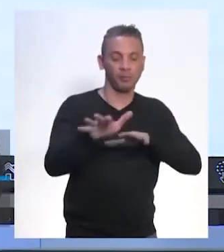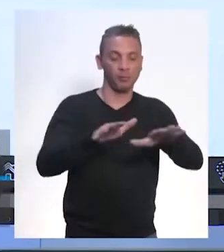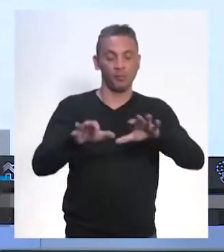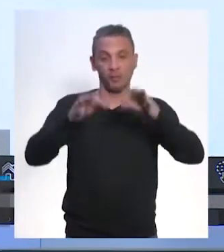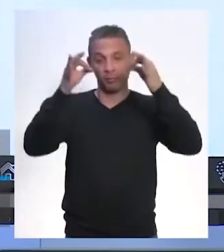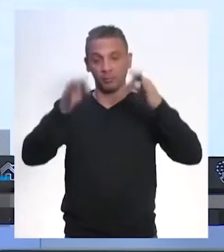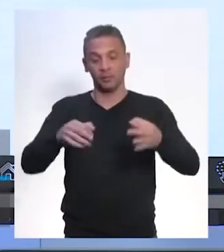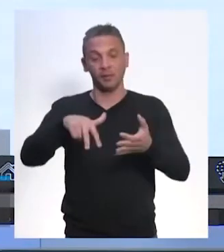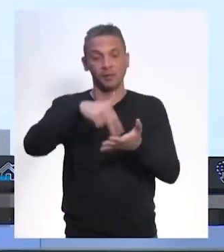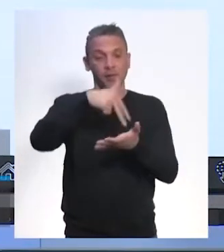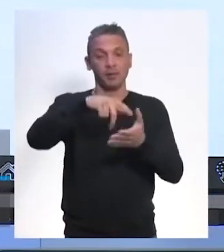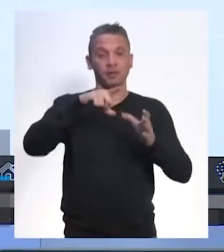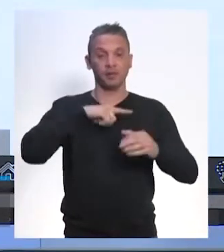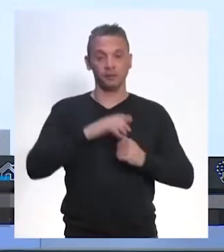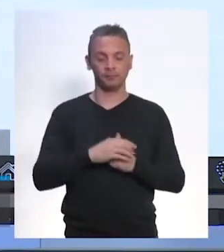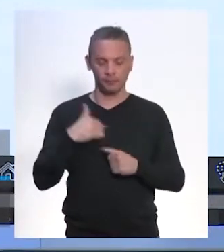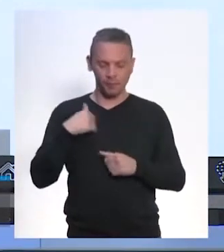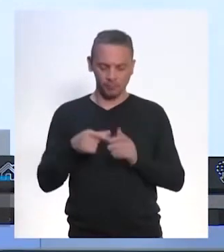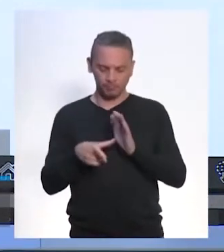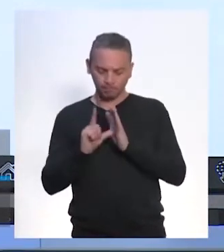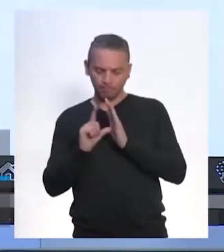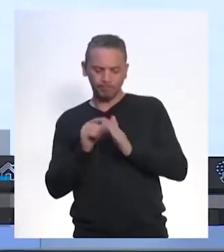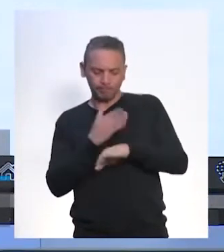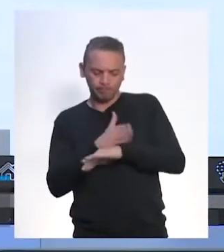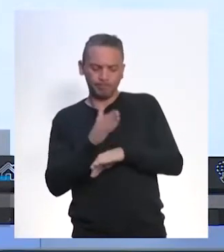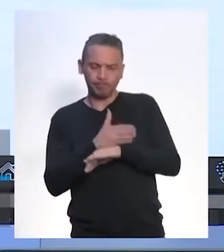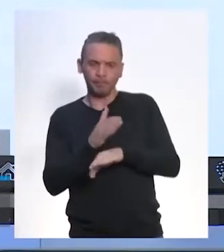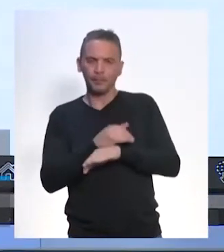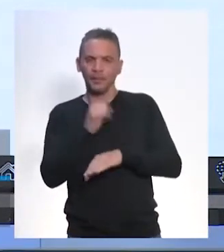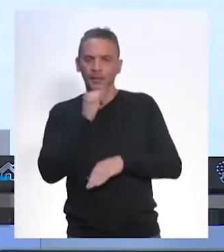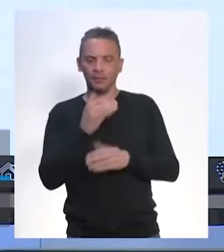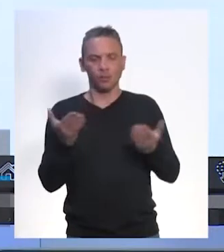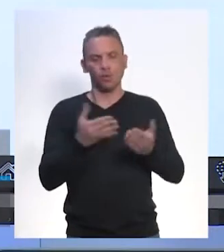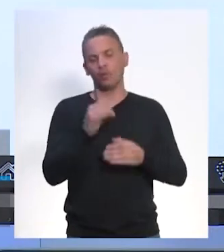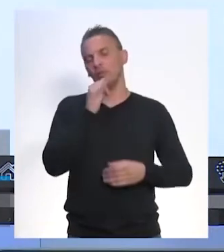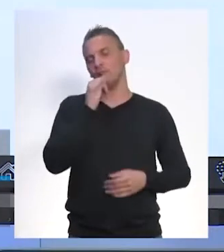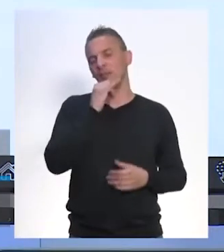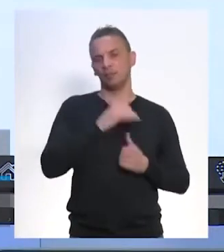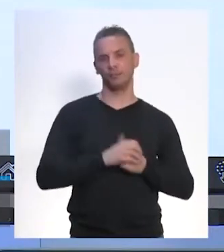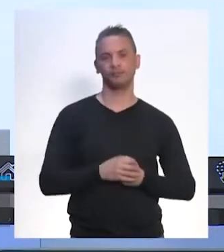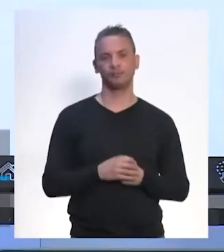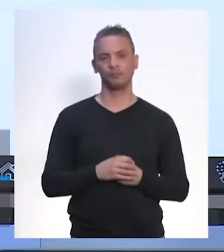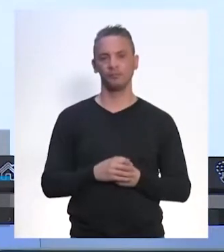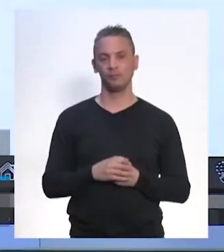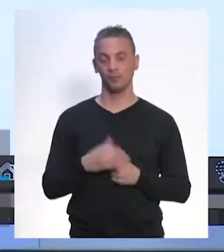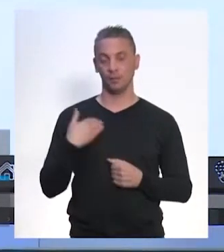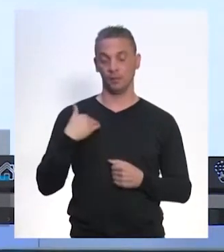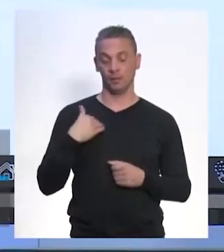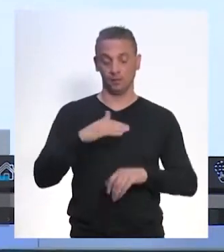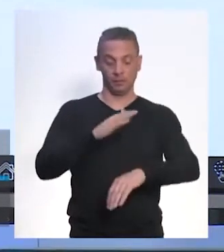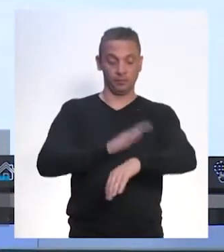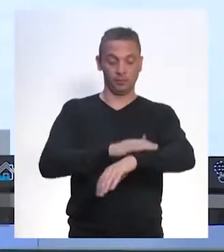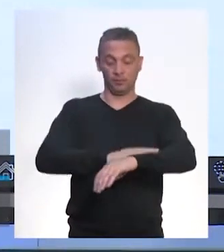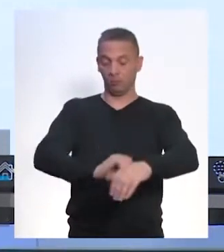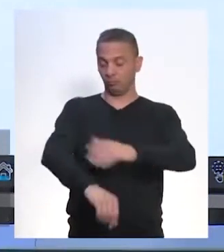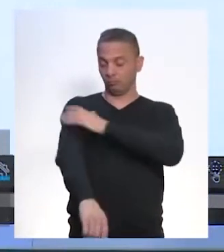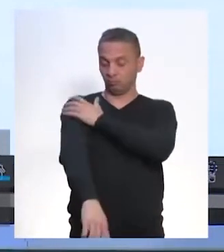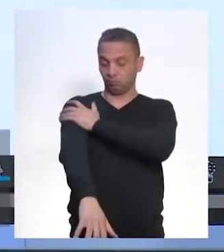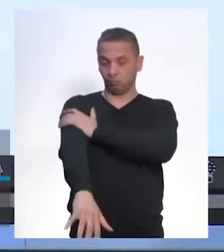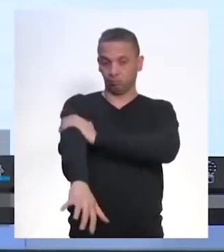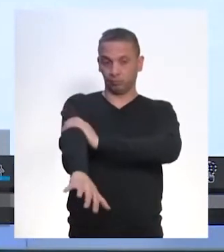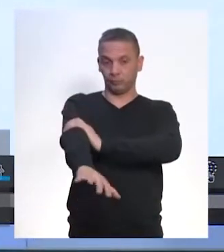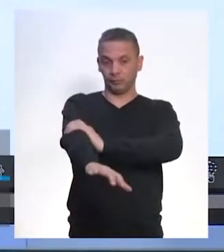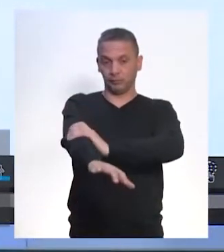Então, quanto mais eu treino, por exemplo, hoje, um exemplo hipotético, né? O meu braço, vamos supor que hoje o meu braço ele só vai até